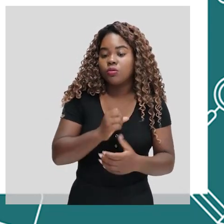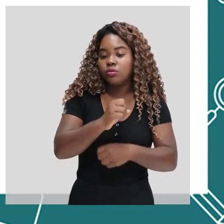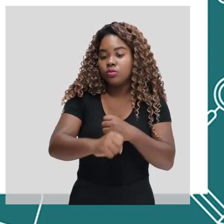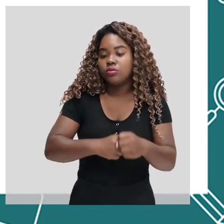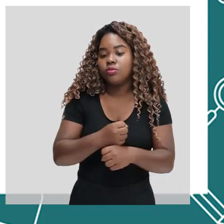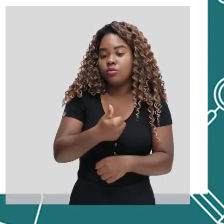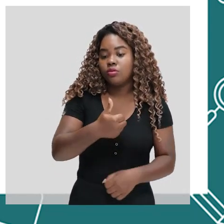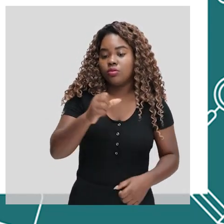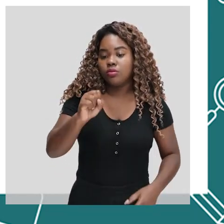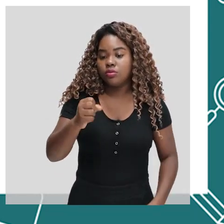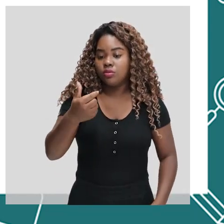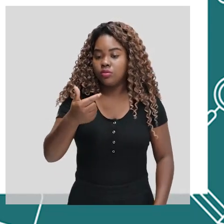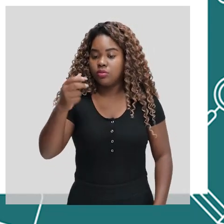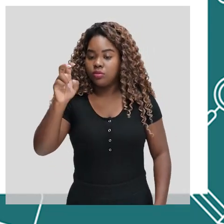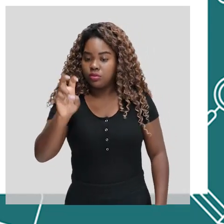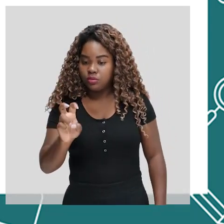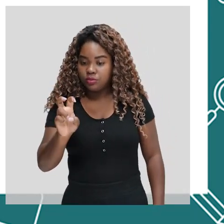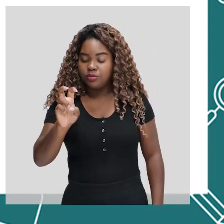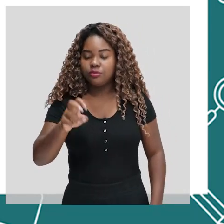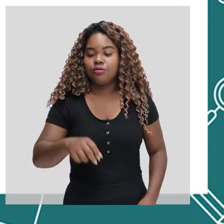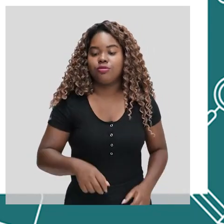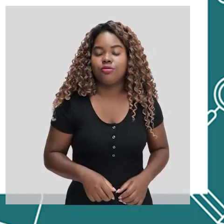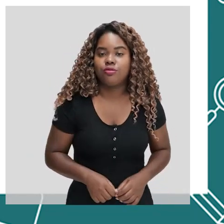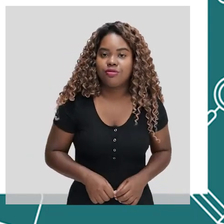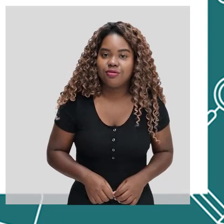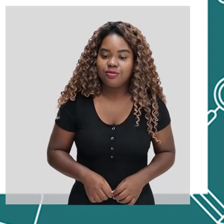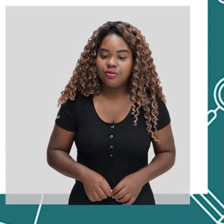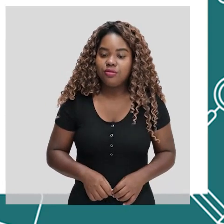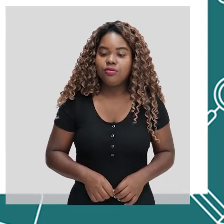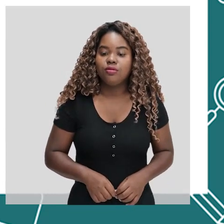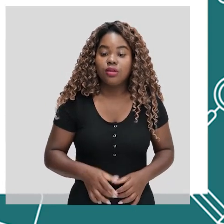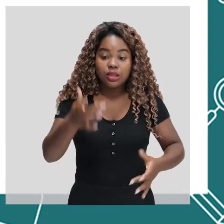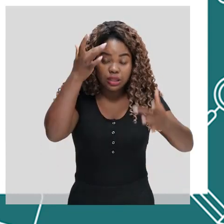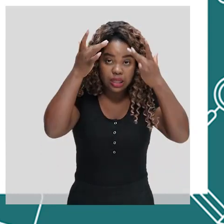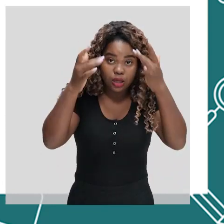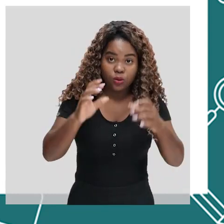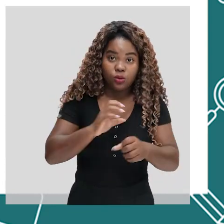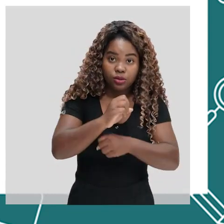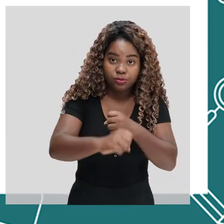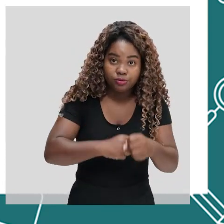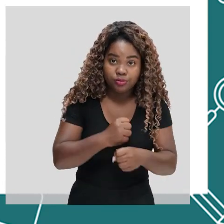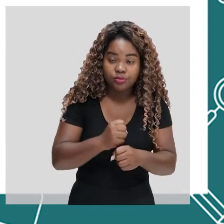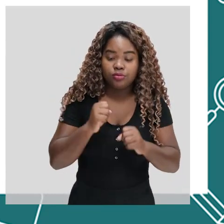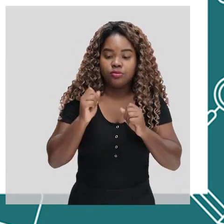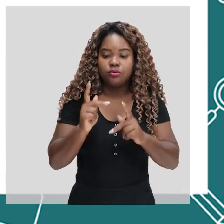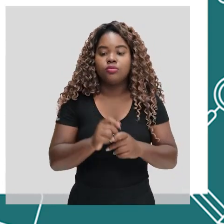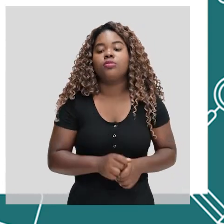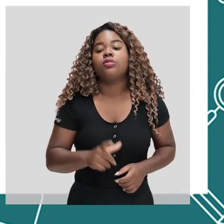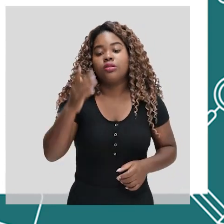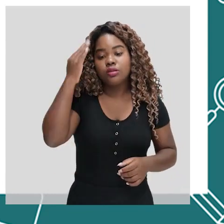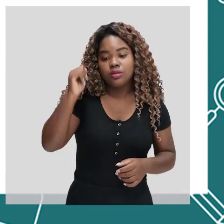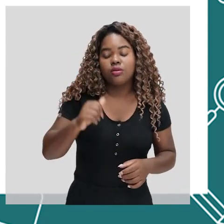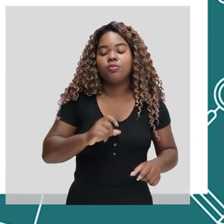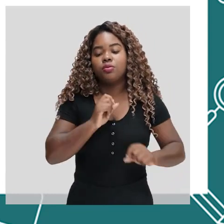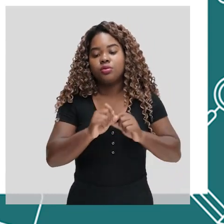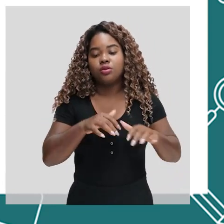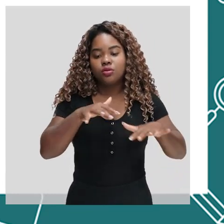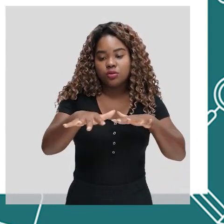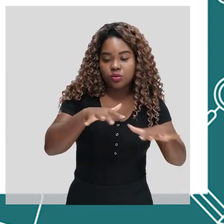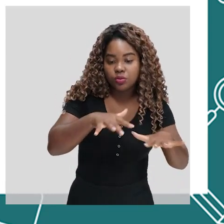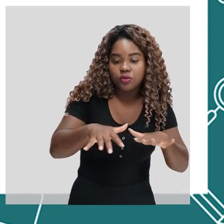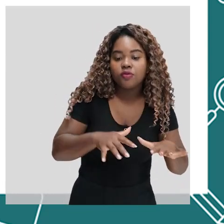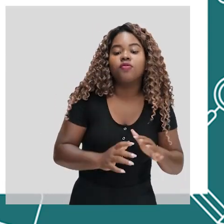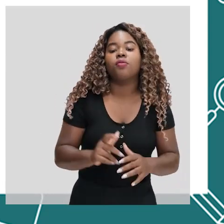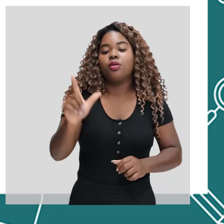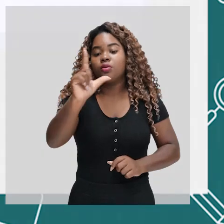em 1820 e 25 grava essa data nós sabemos que os movimentos literários eles têm